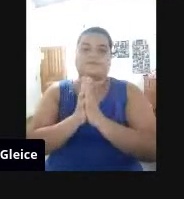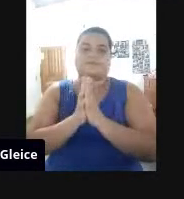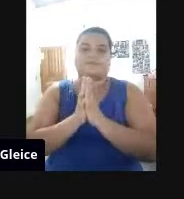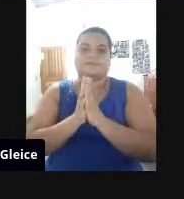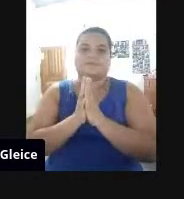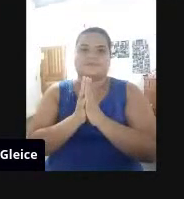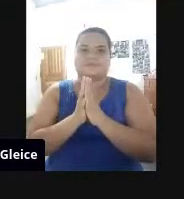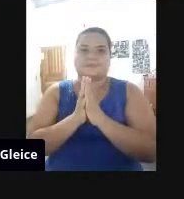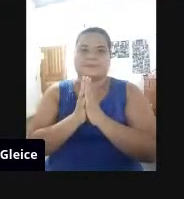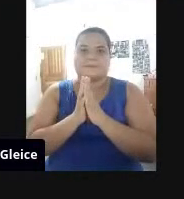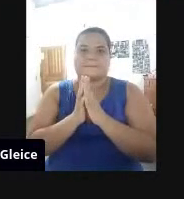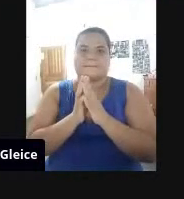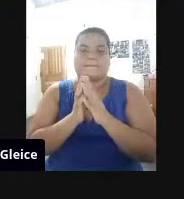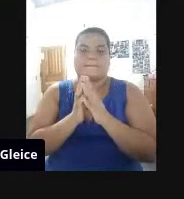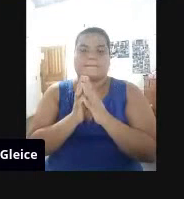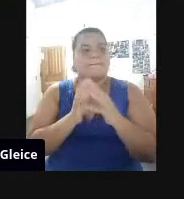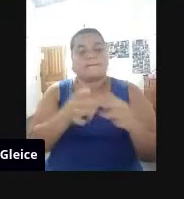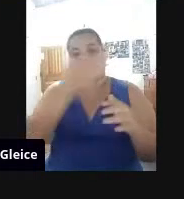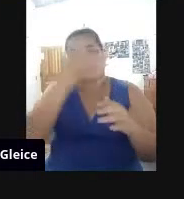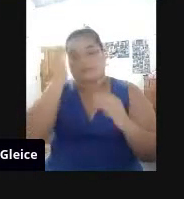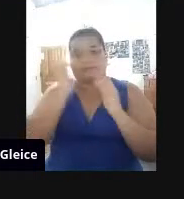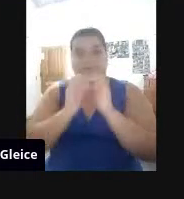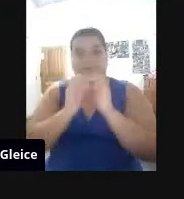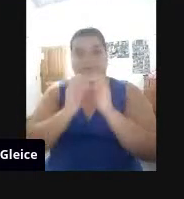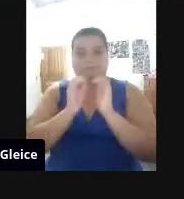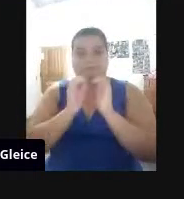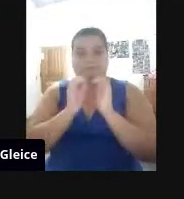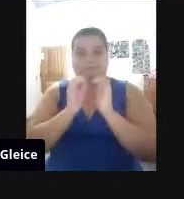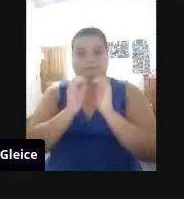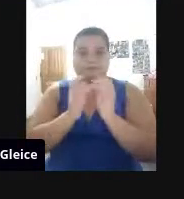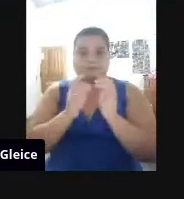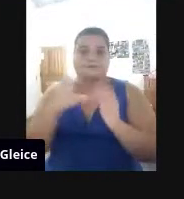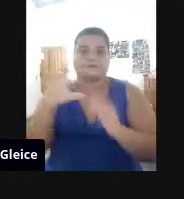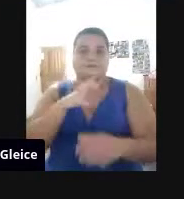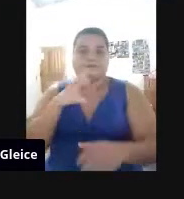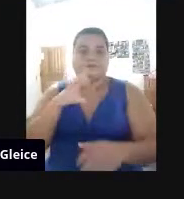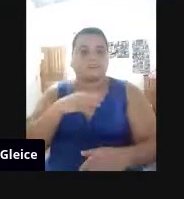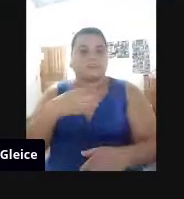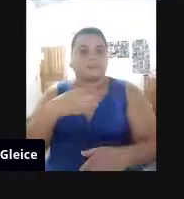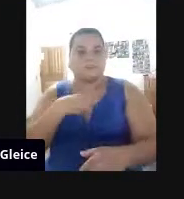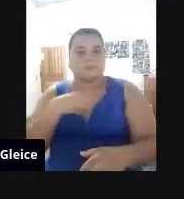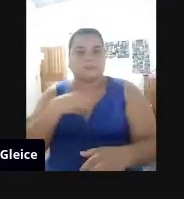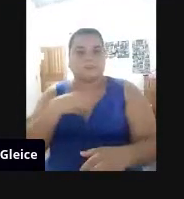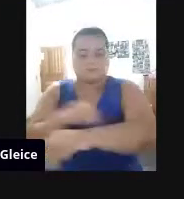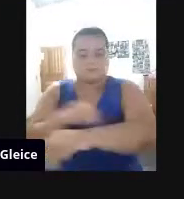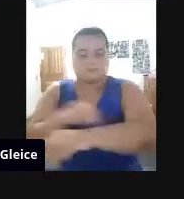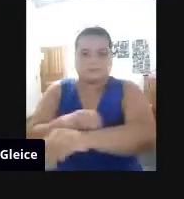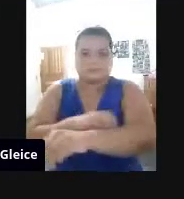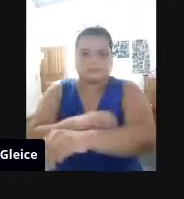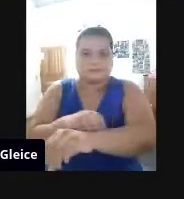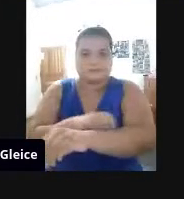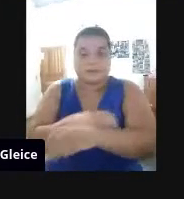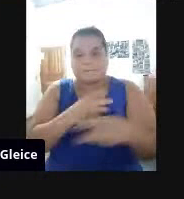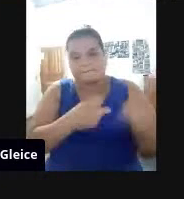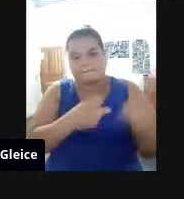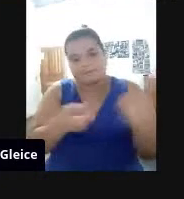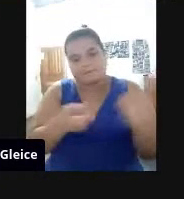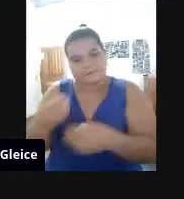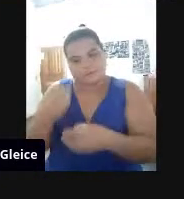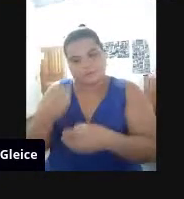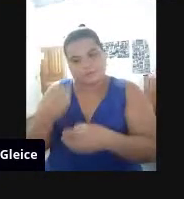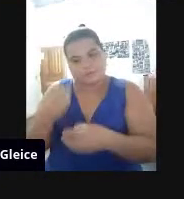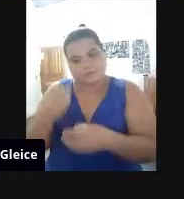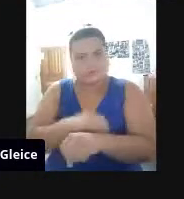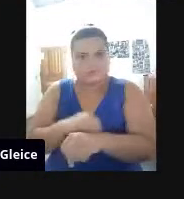para esses indivíduos, e existem alguns sintomas que a gente pode identificar uma possível alergia. Lembrando, quem faz diagnóstico